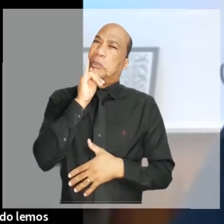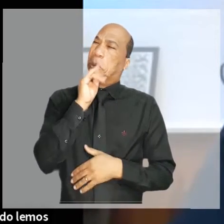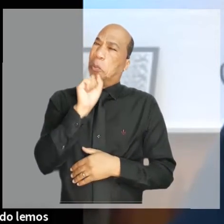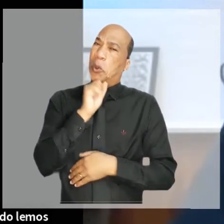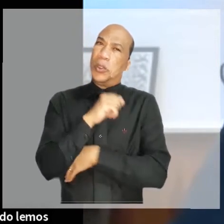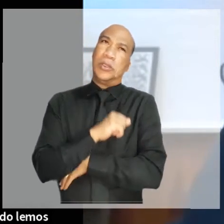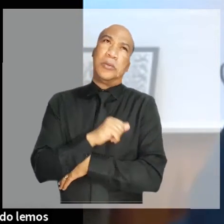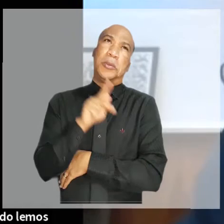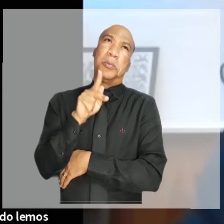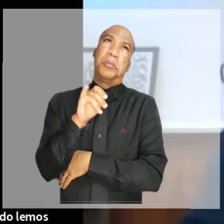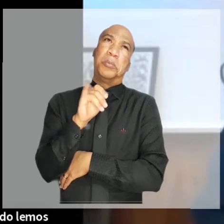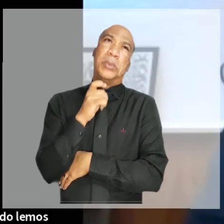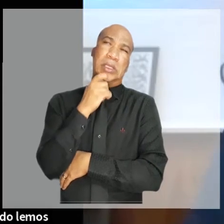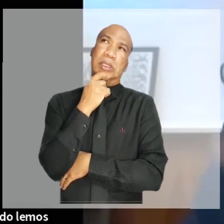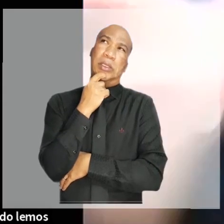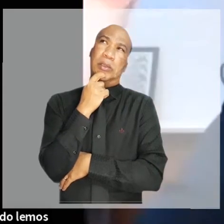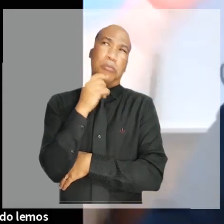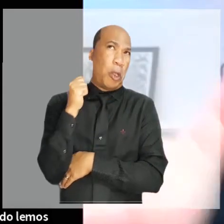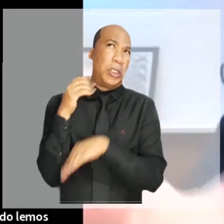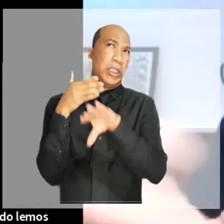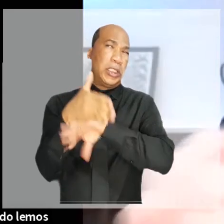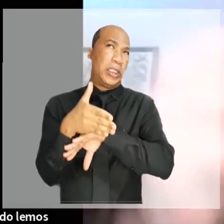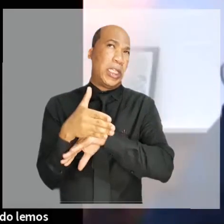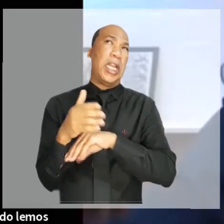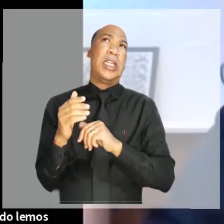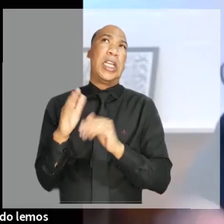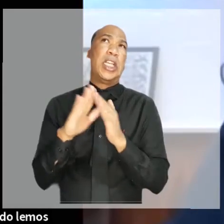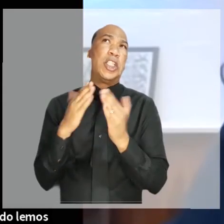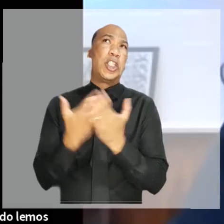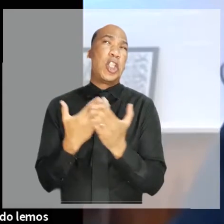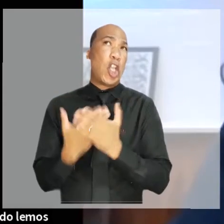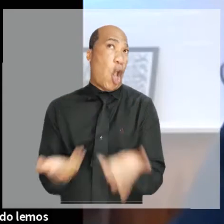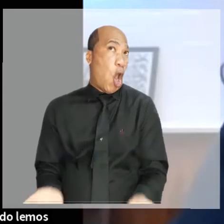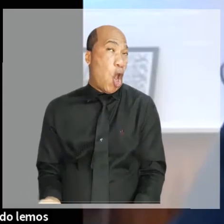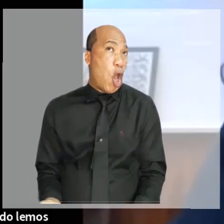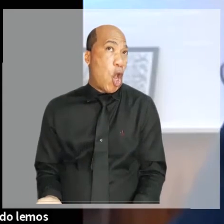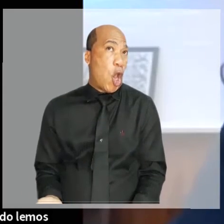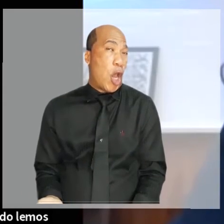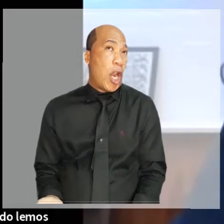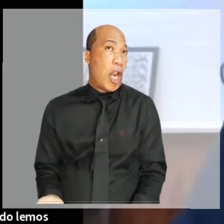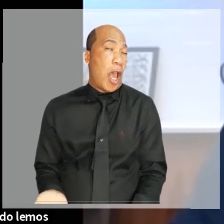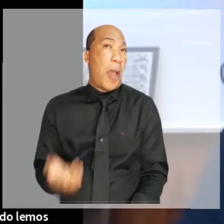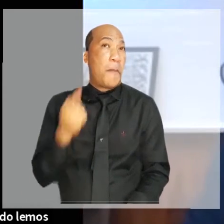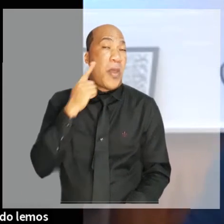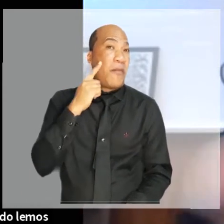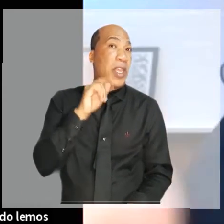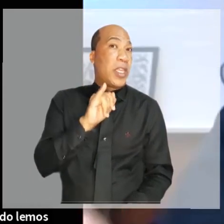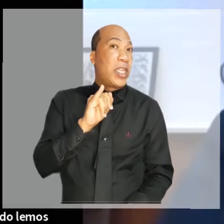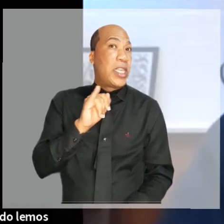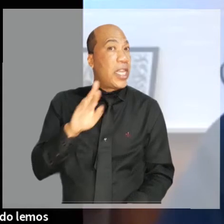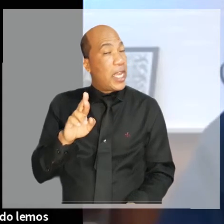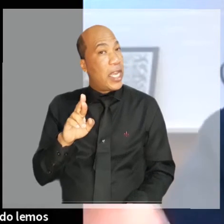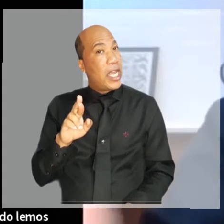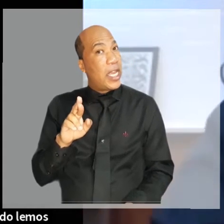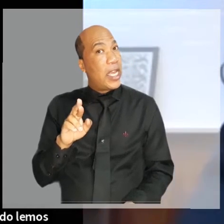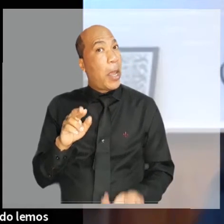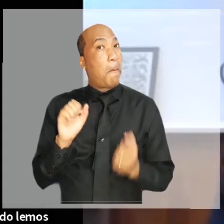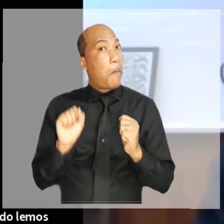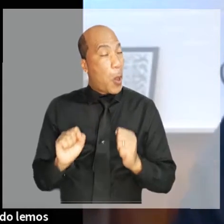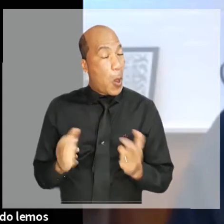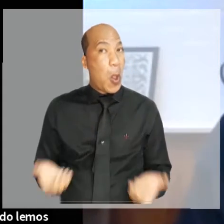Receita Federal, para se identificar na companhia aérea quando você vai pegar um voo, para até, quem sabe,